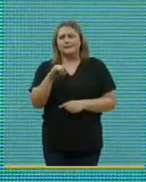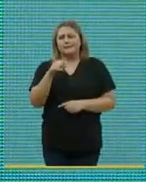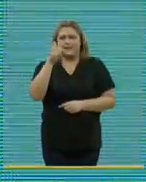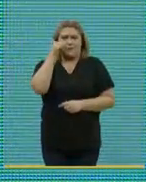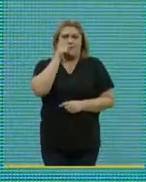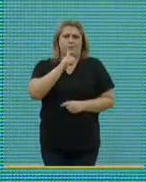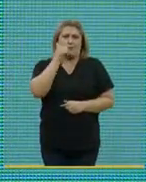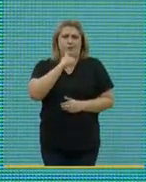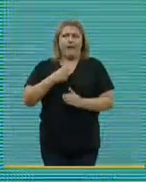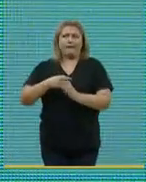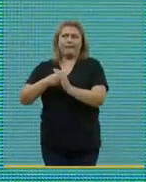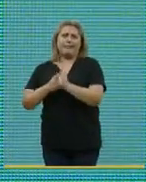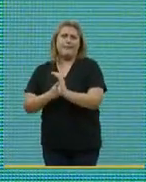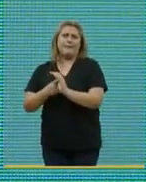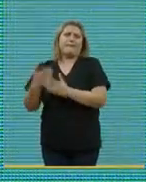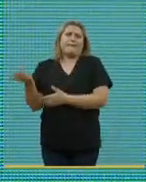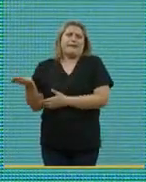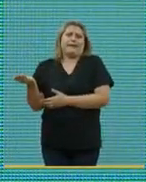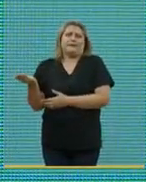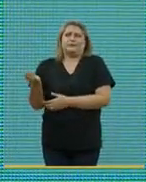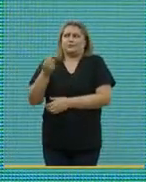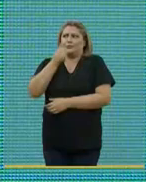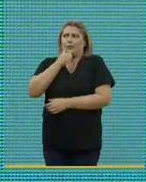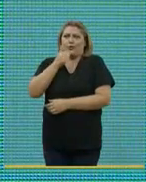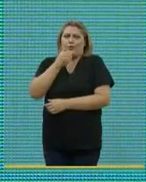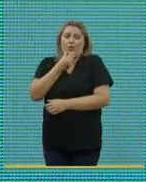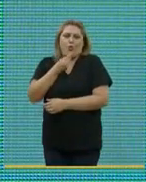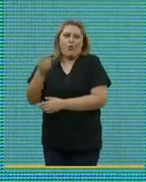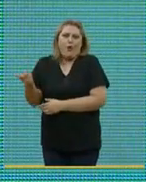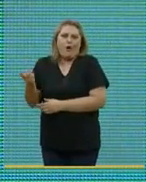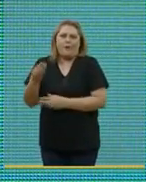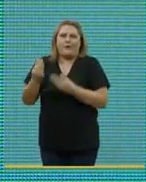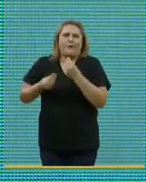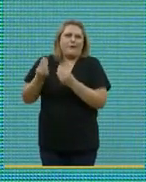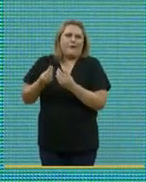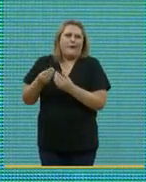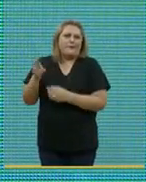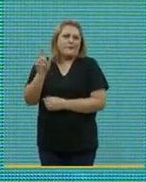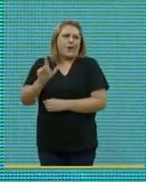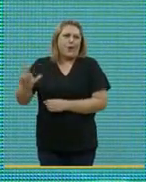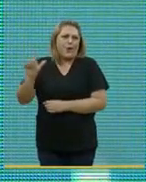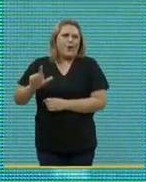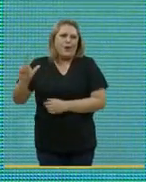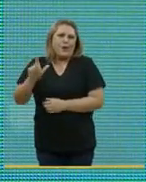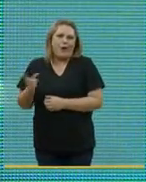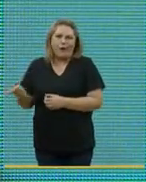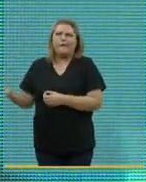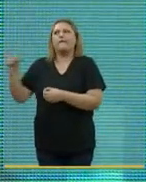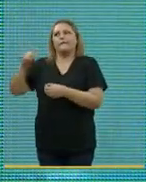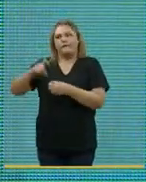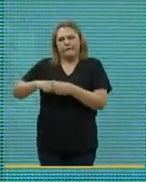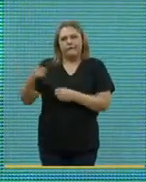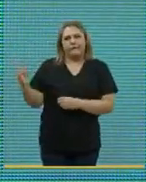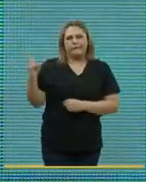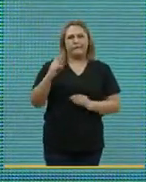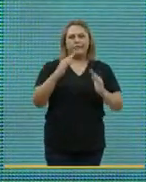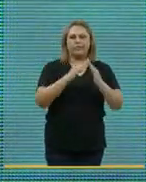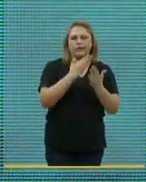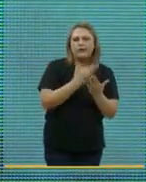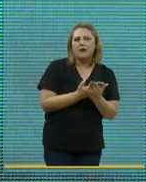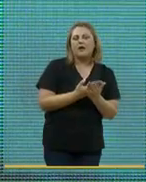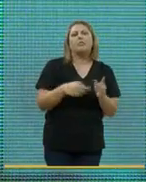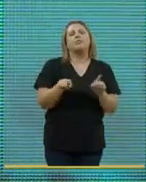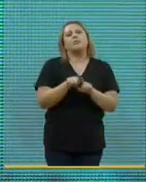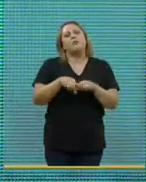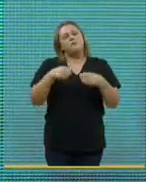vamos fazer com que as mulheres possam voltar a trabalhar estudar oferecendo 2 milhões de vagas em creches para que